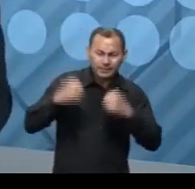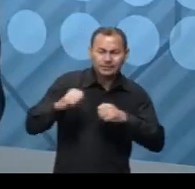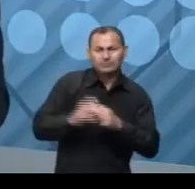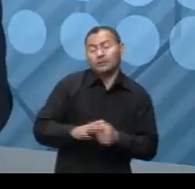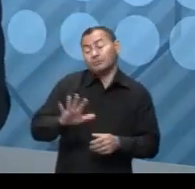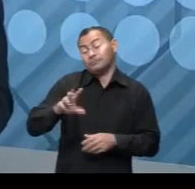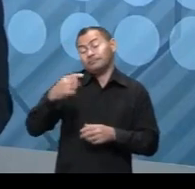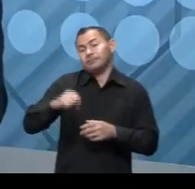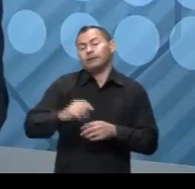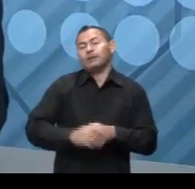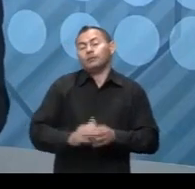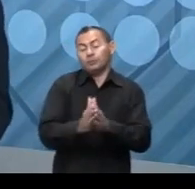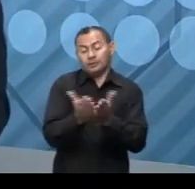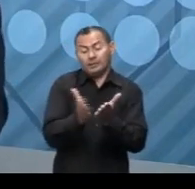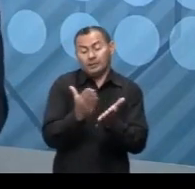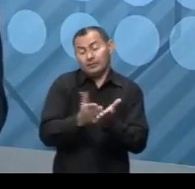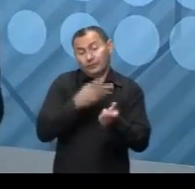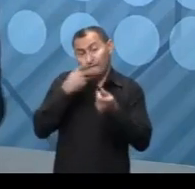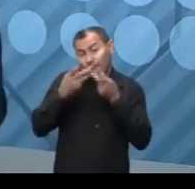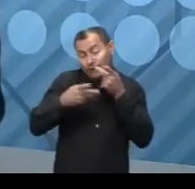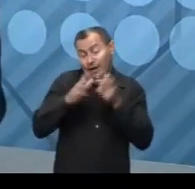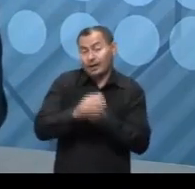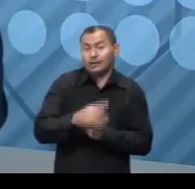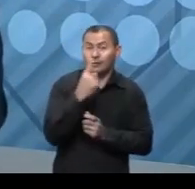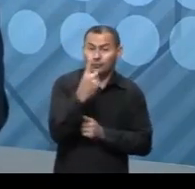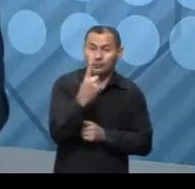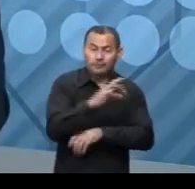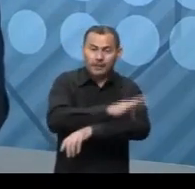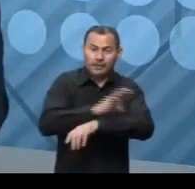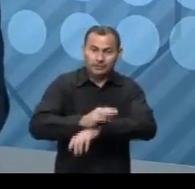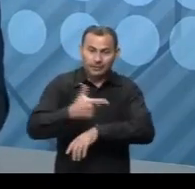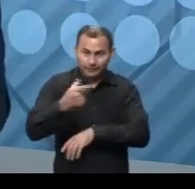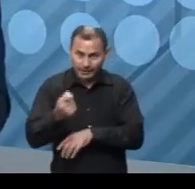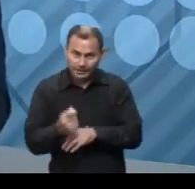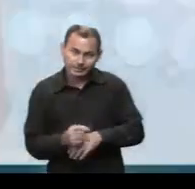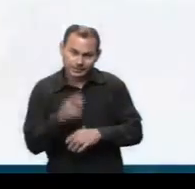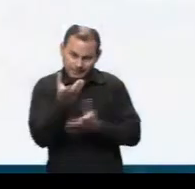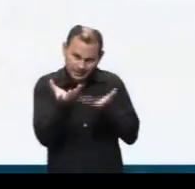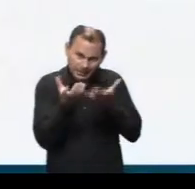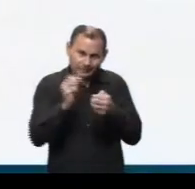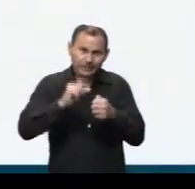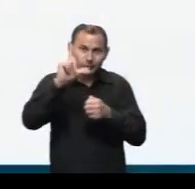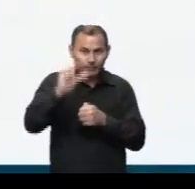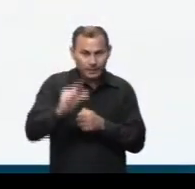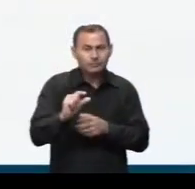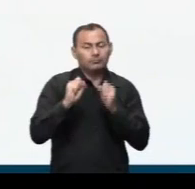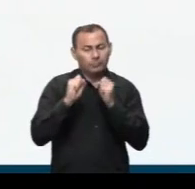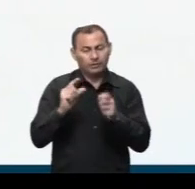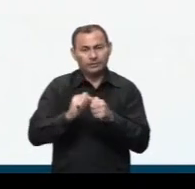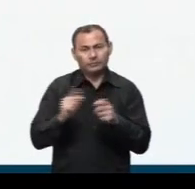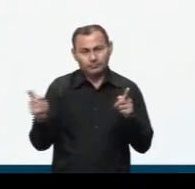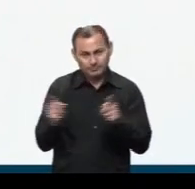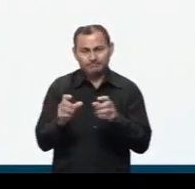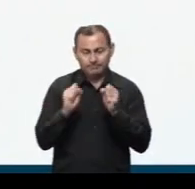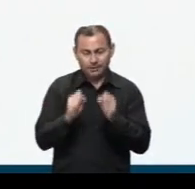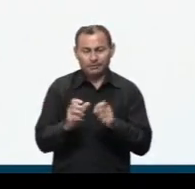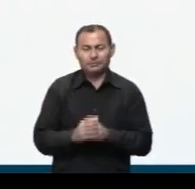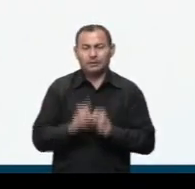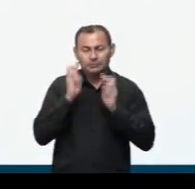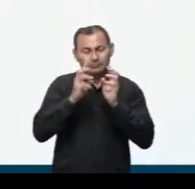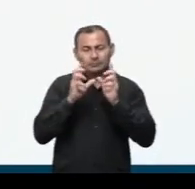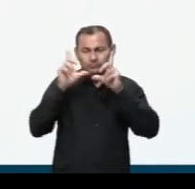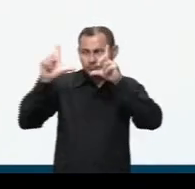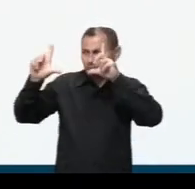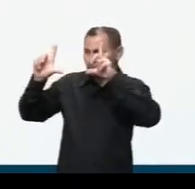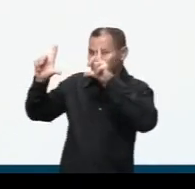literatura fala 1,20 m. Se você quiser fazer com menos, pode fazer com menos. Então, retornando ali para o quadro, a gente vai estar montando o nosso